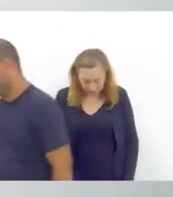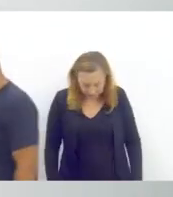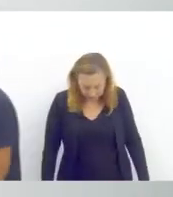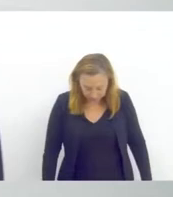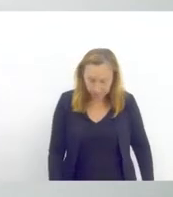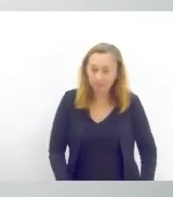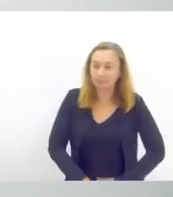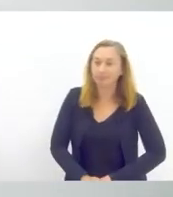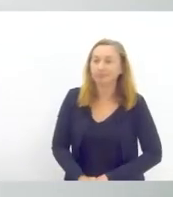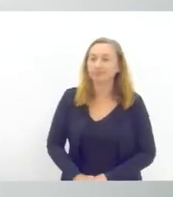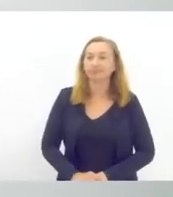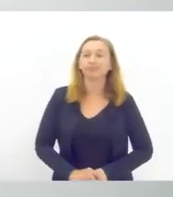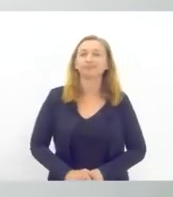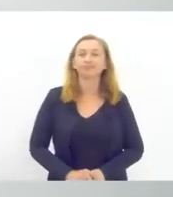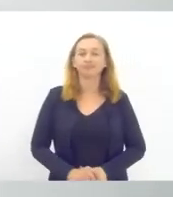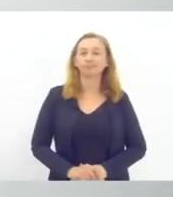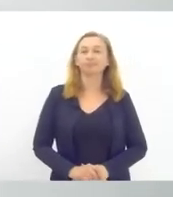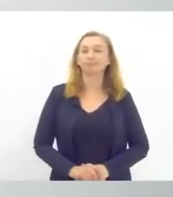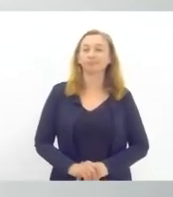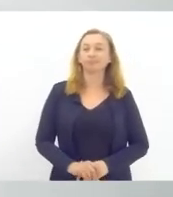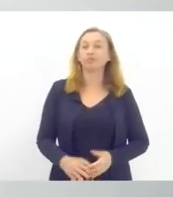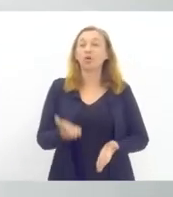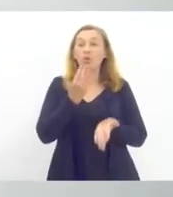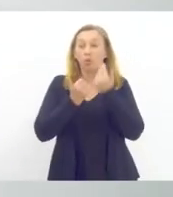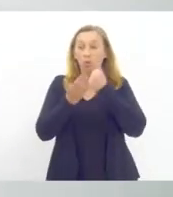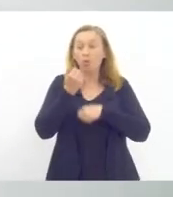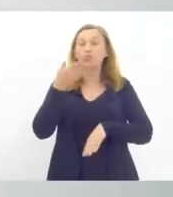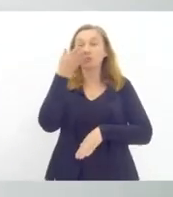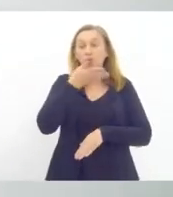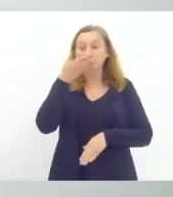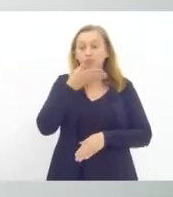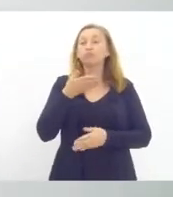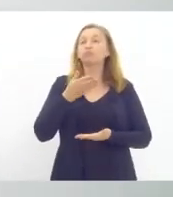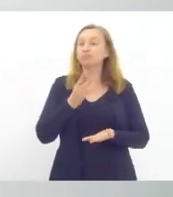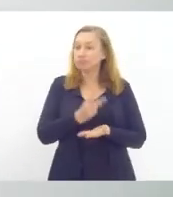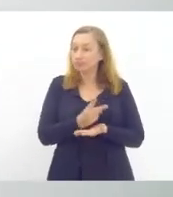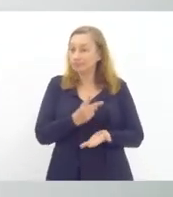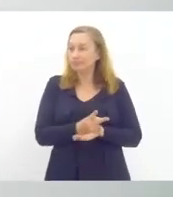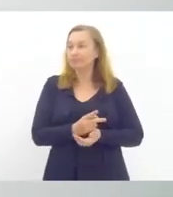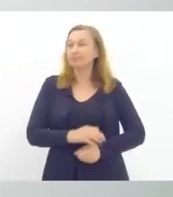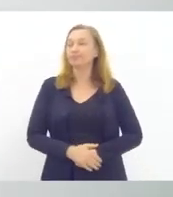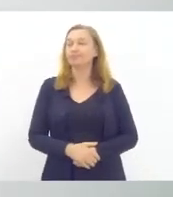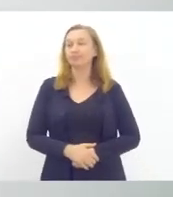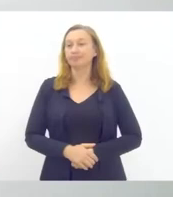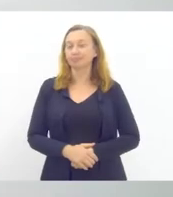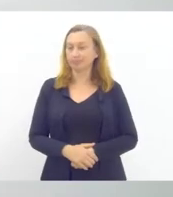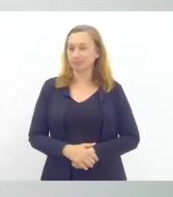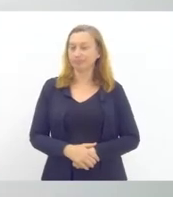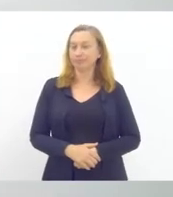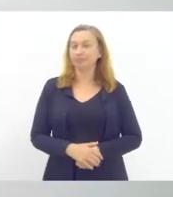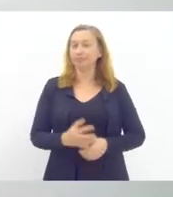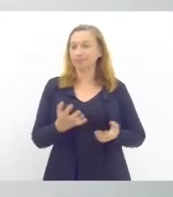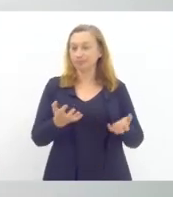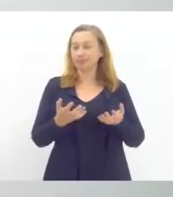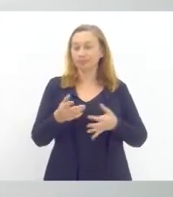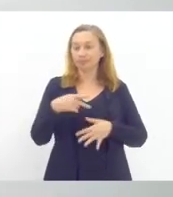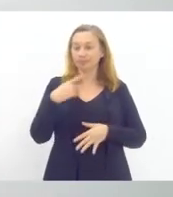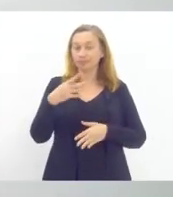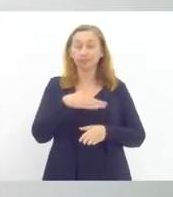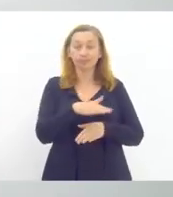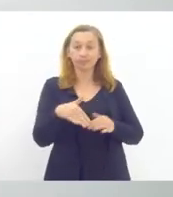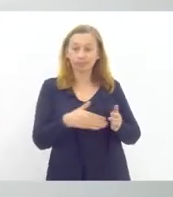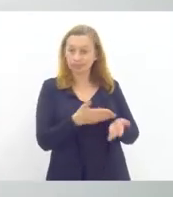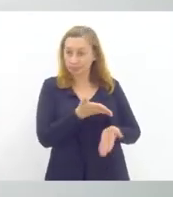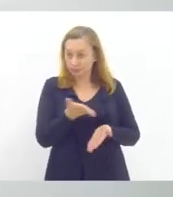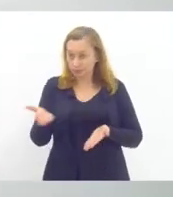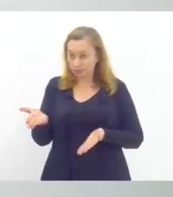o bolo é de verdade pessoal Come o bolo mesmo então através do Roberto eu queria cumprimentar todos os Comerciantes